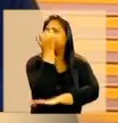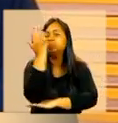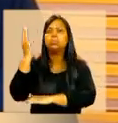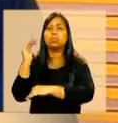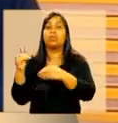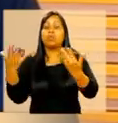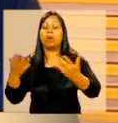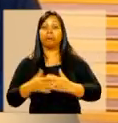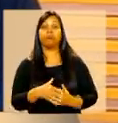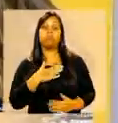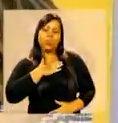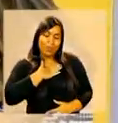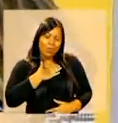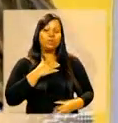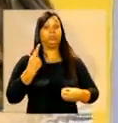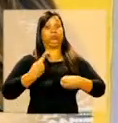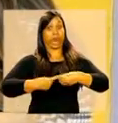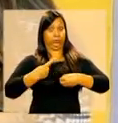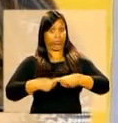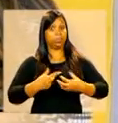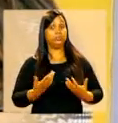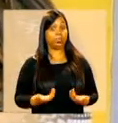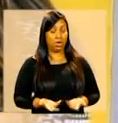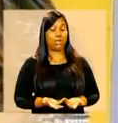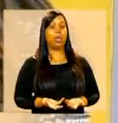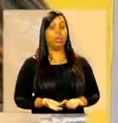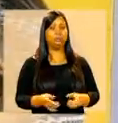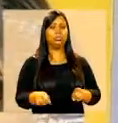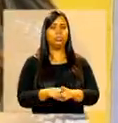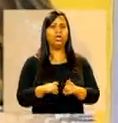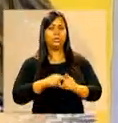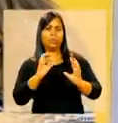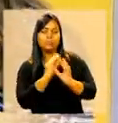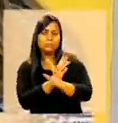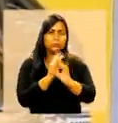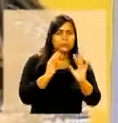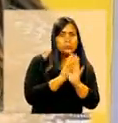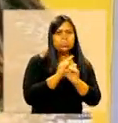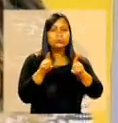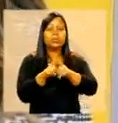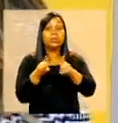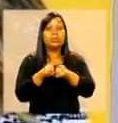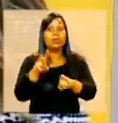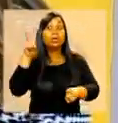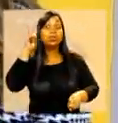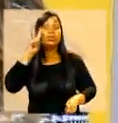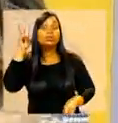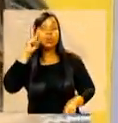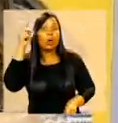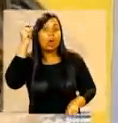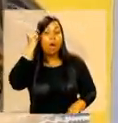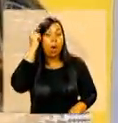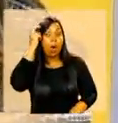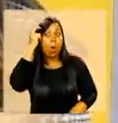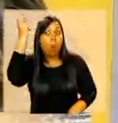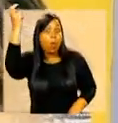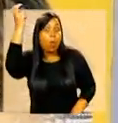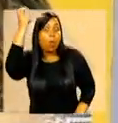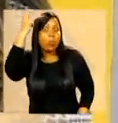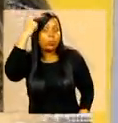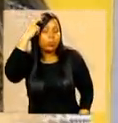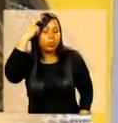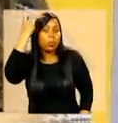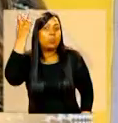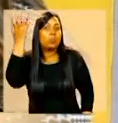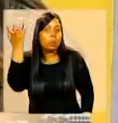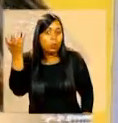de que Eu gosto de área? cidade, gosto de coisas relacionadas à história e cultura, principalmente. Então, eu gosto muito de visitar